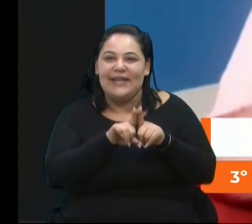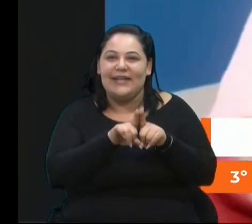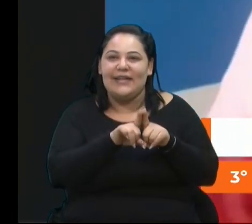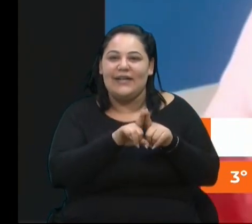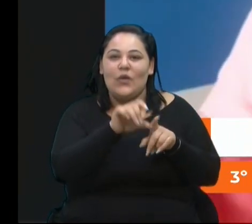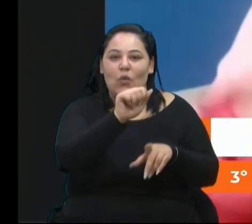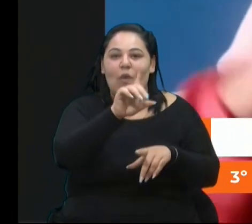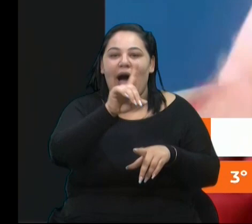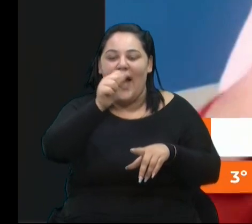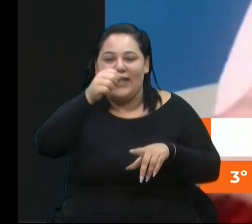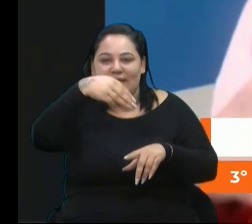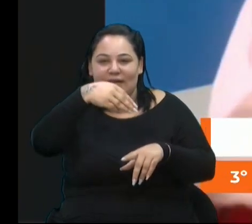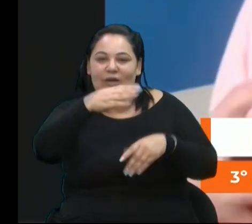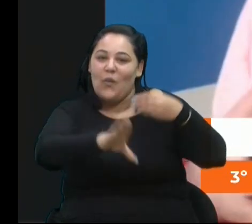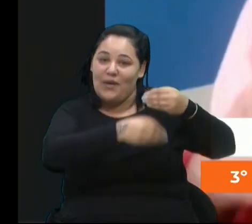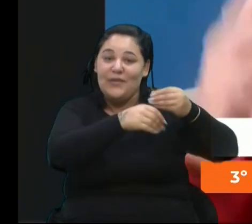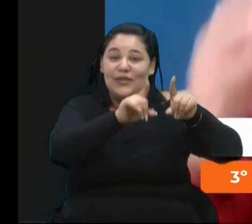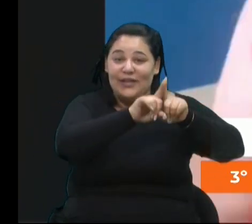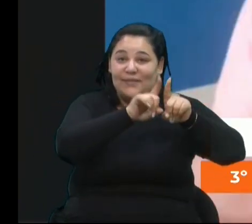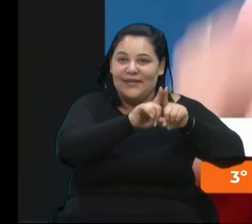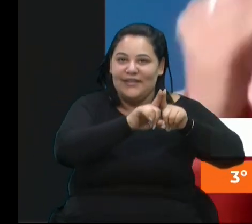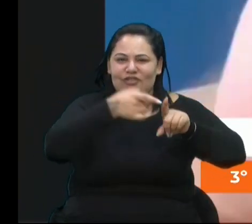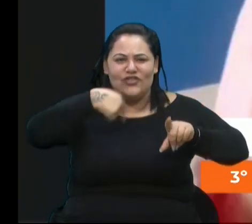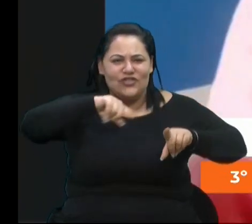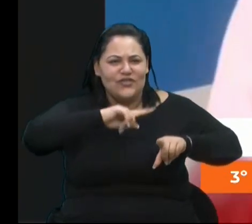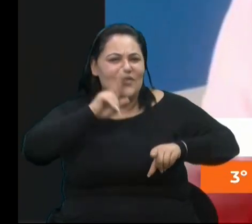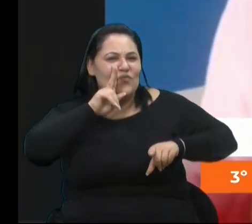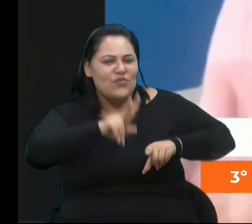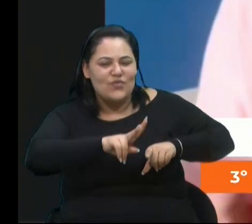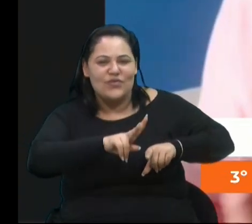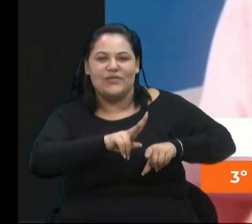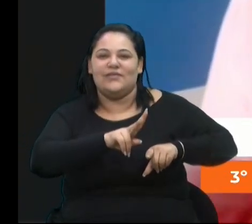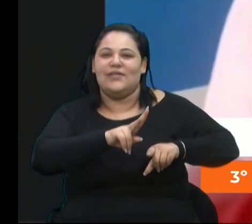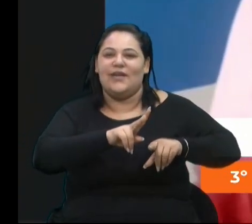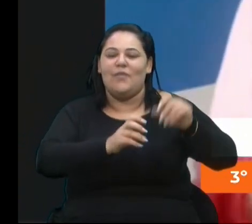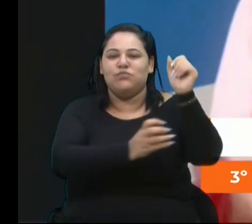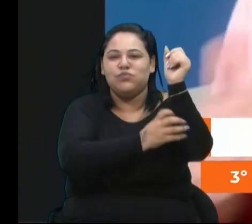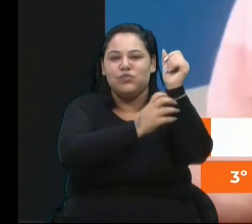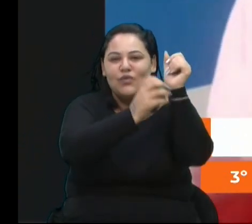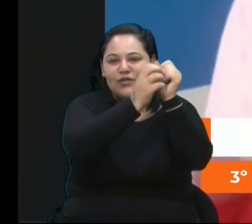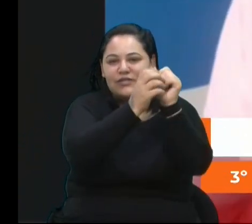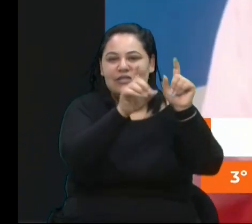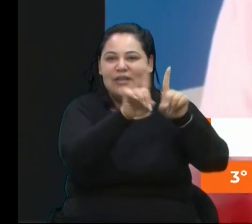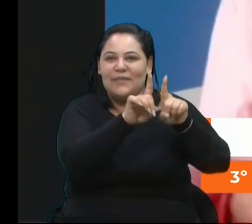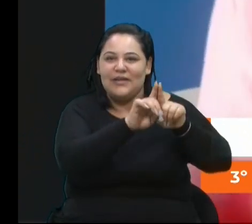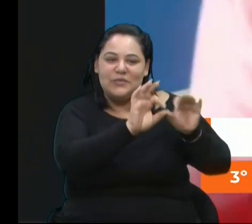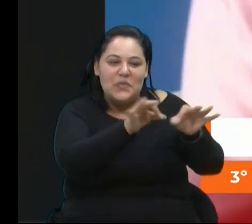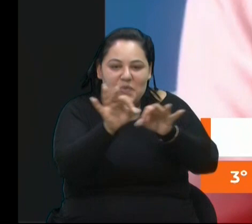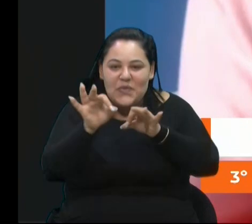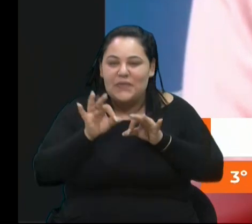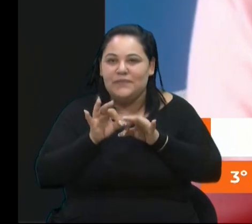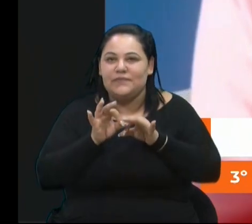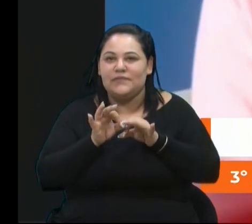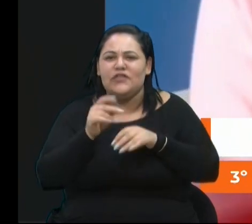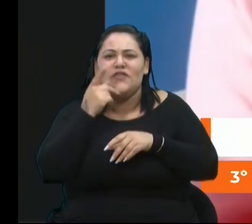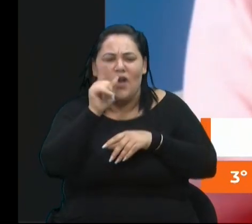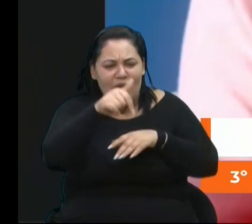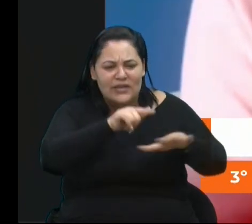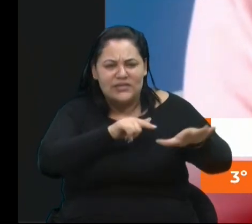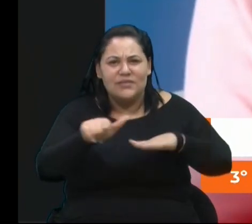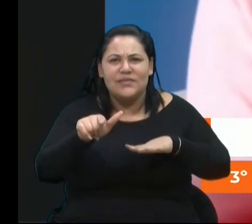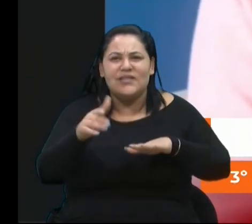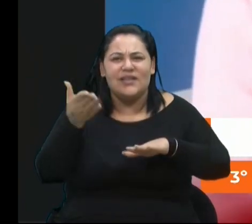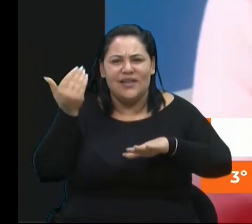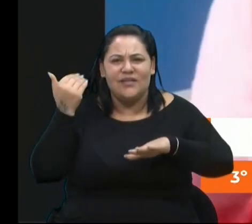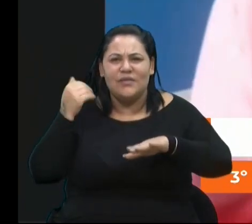mais parques, né, menos essa coisa da burocracia, menos essa coisa do certinho. A gente falou essa semana, Daiane,